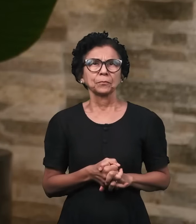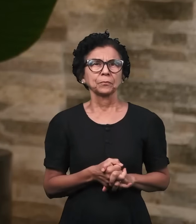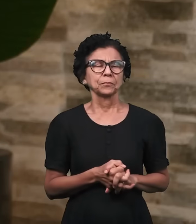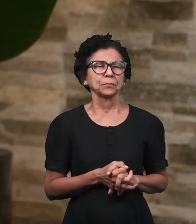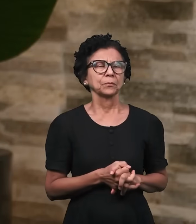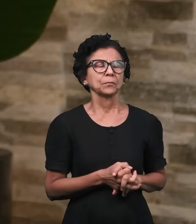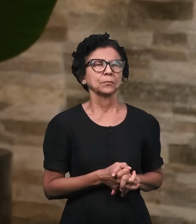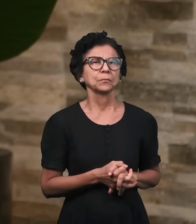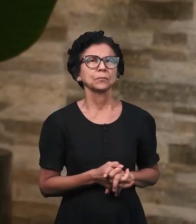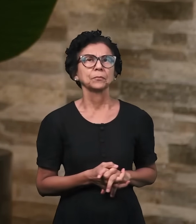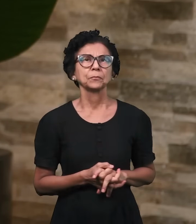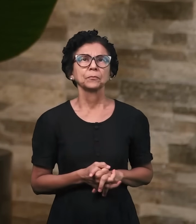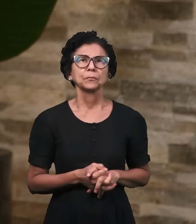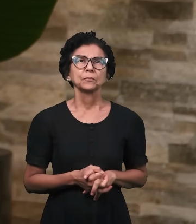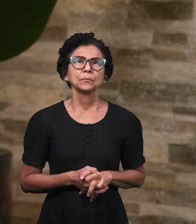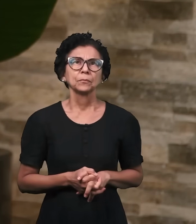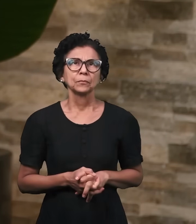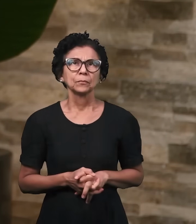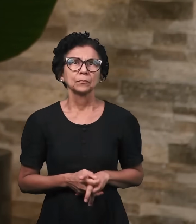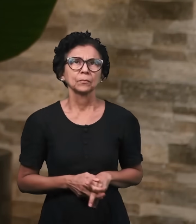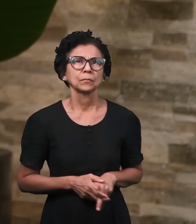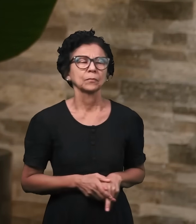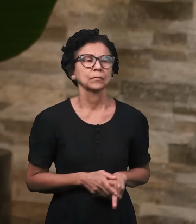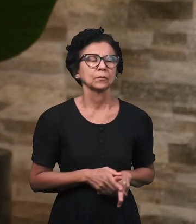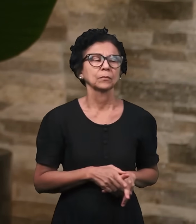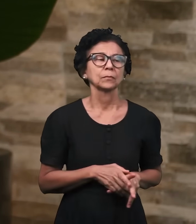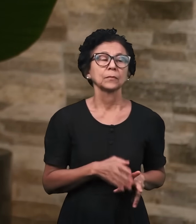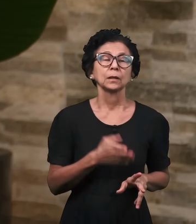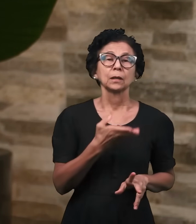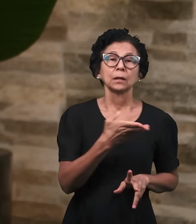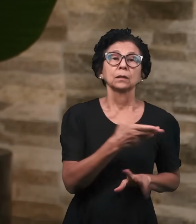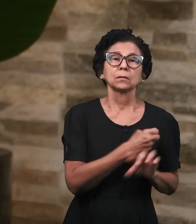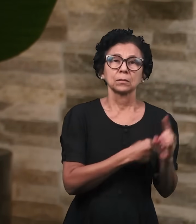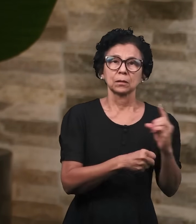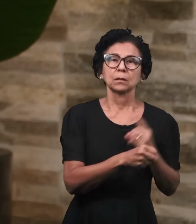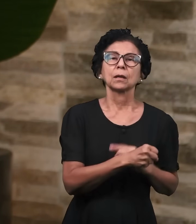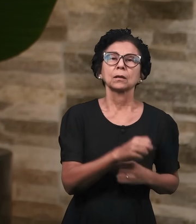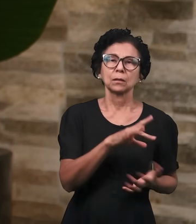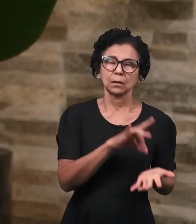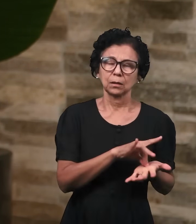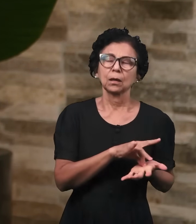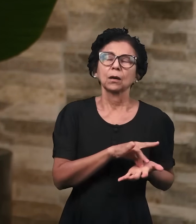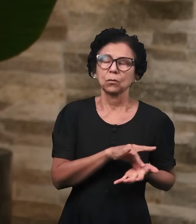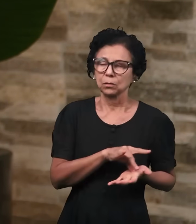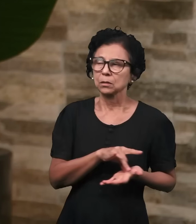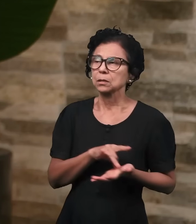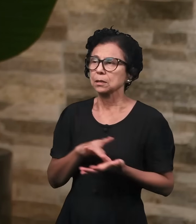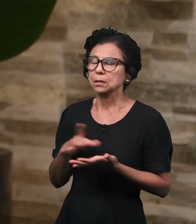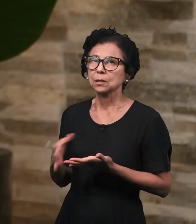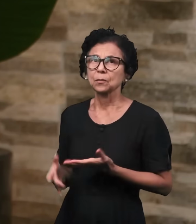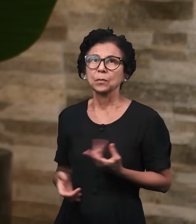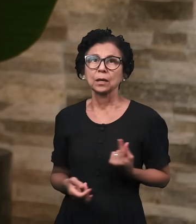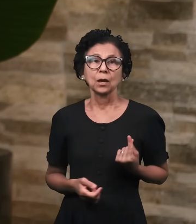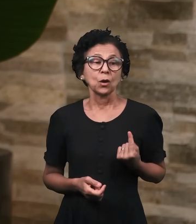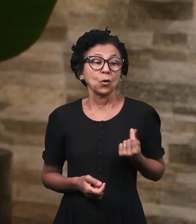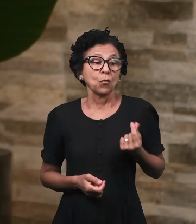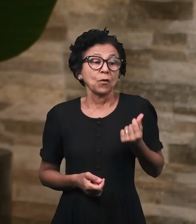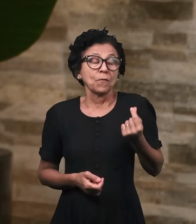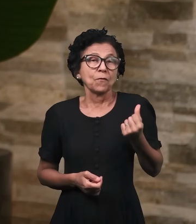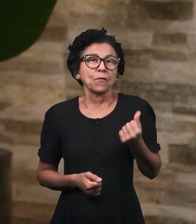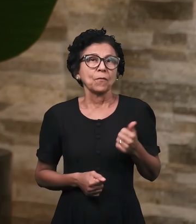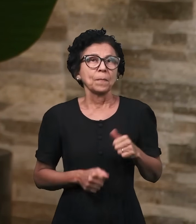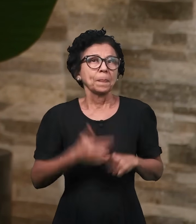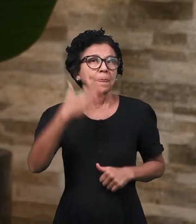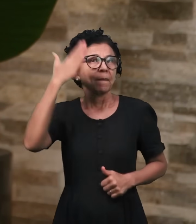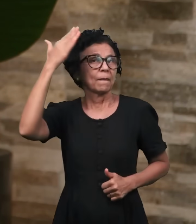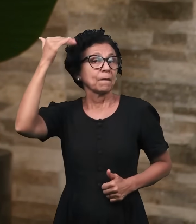Com certeza, e isso gera uma ansiedade, até porque o dinheiro, a fama e o status, para o